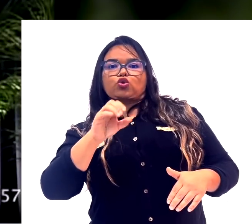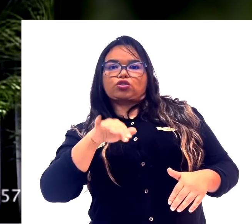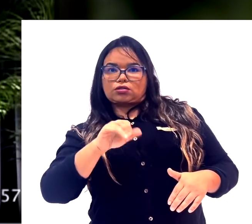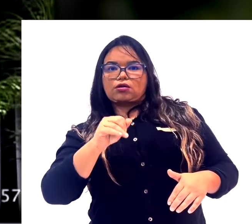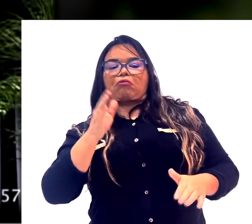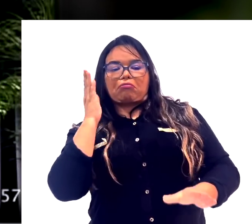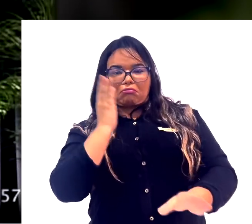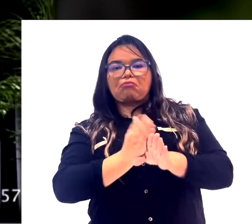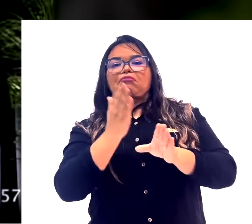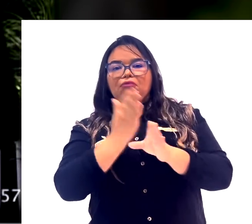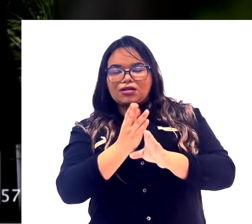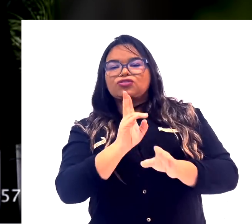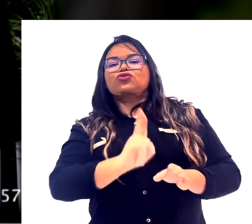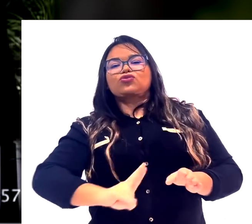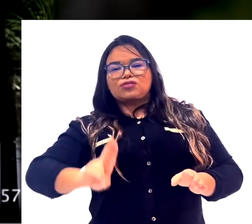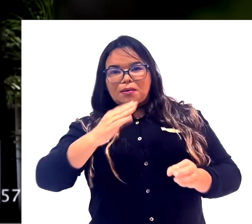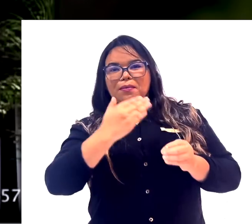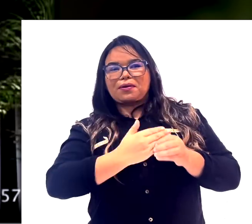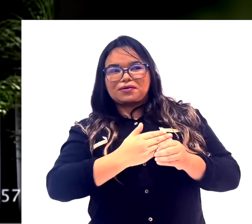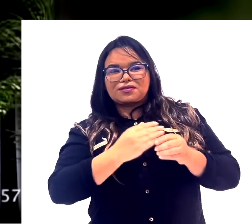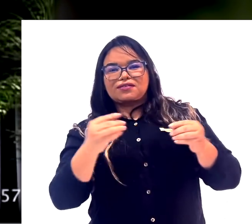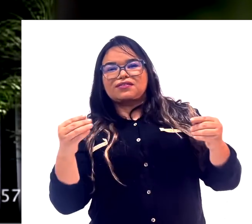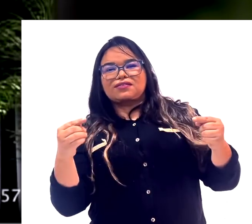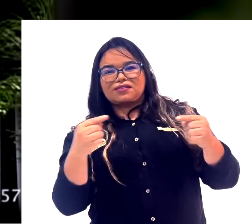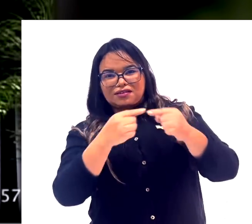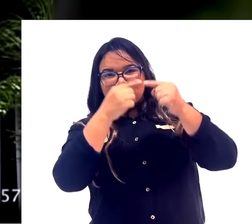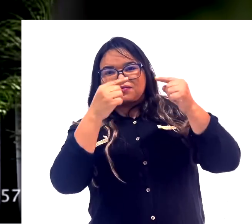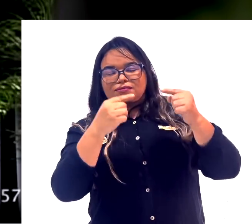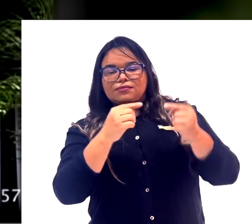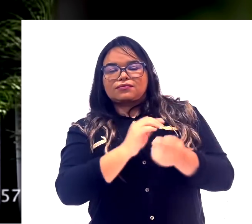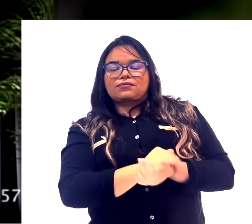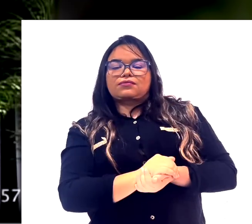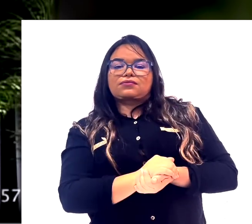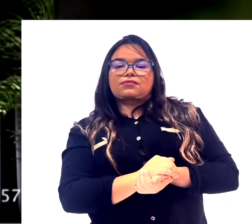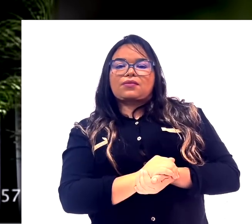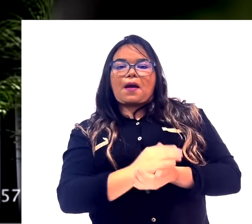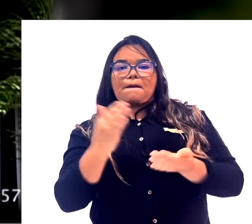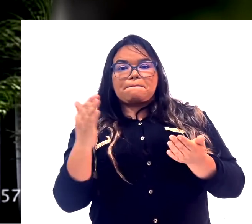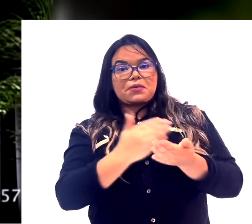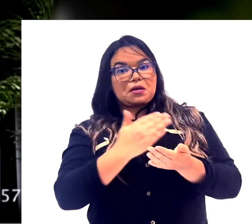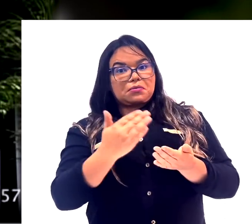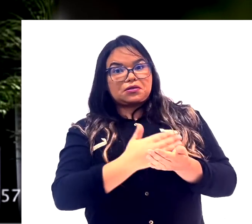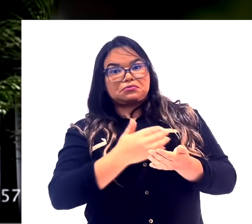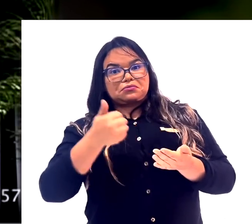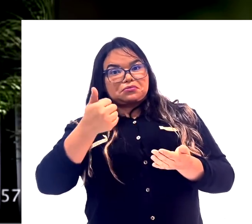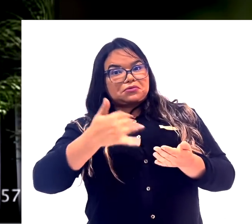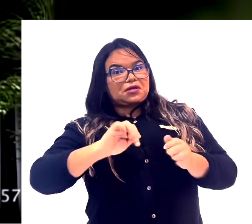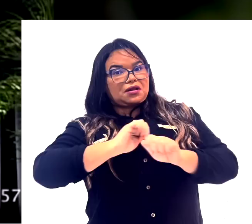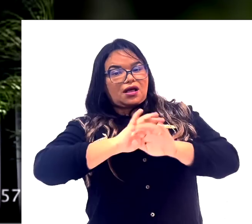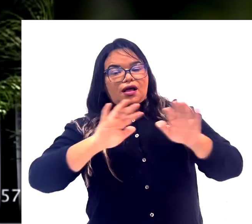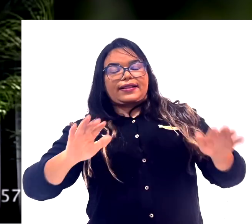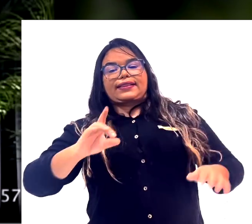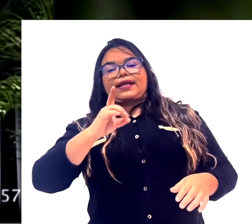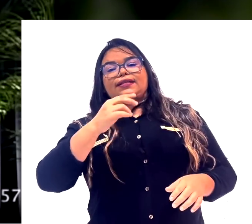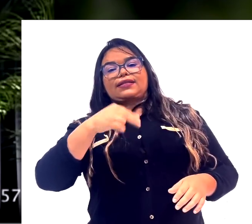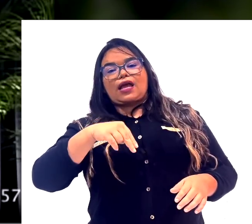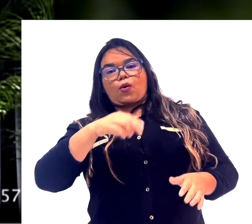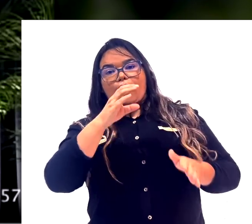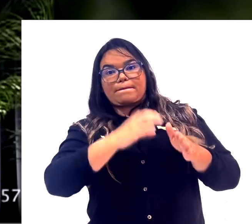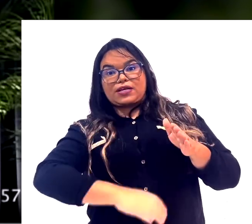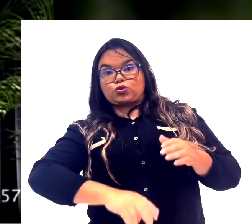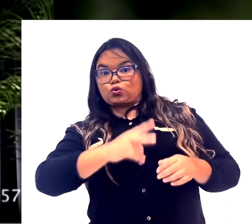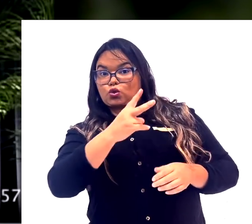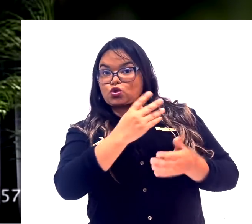nem adivinhar o que está acontecendo. A Bíblia nos dá um bom começo. Daniel capítulo 2 começou com